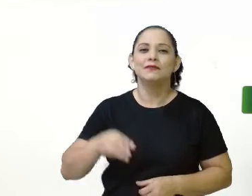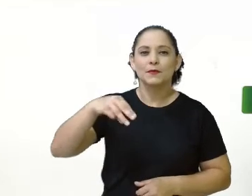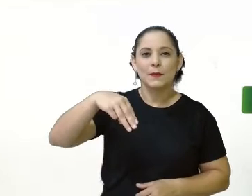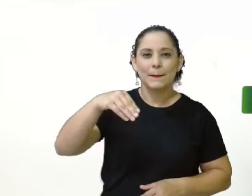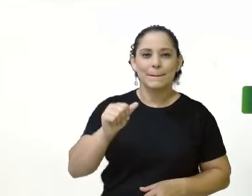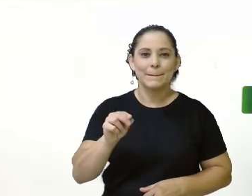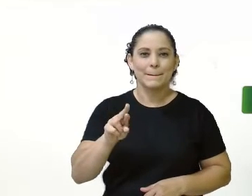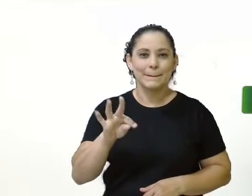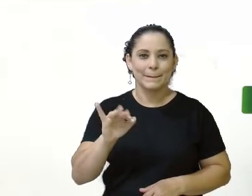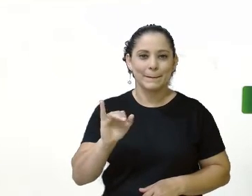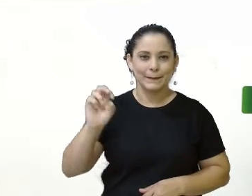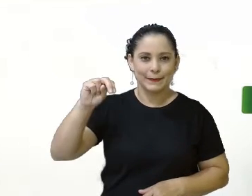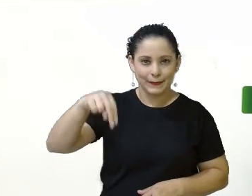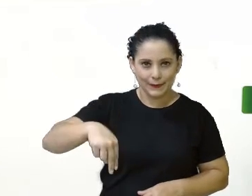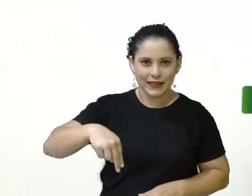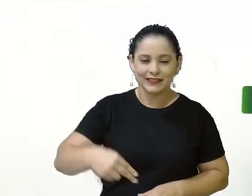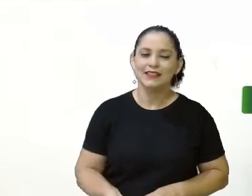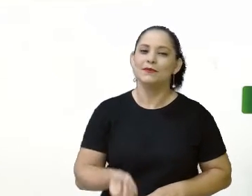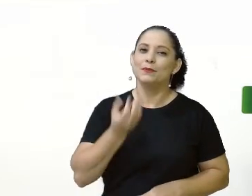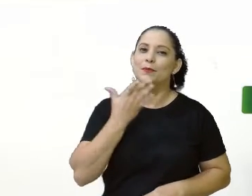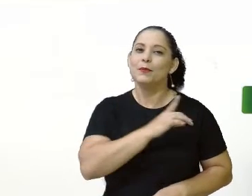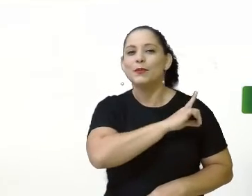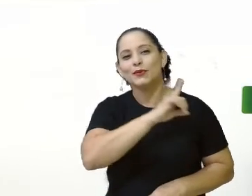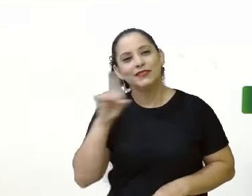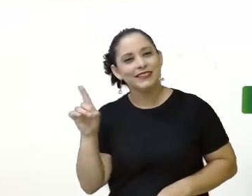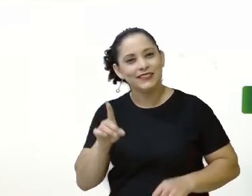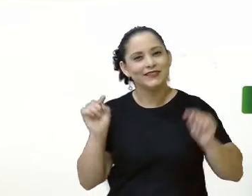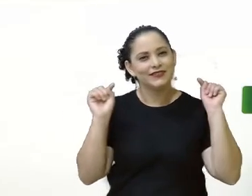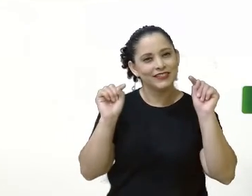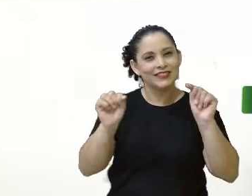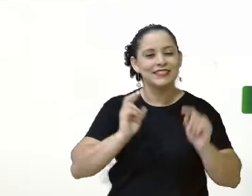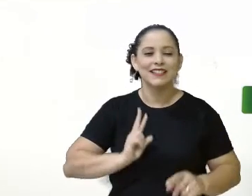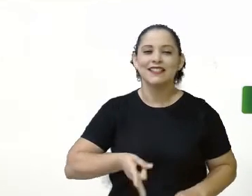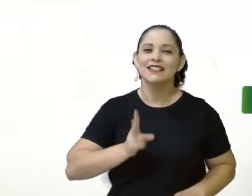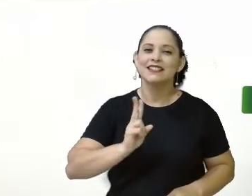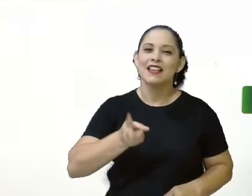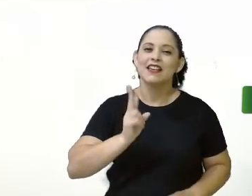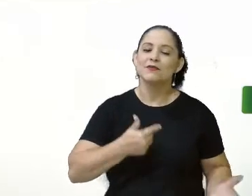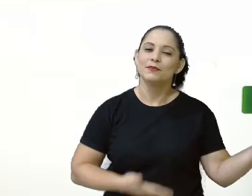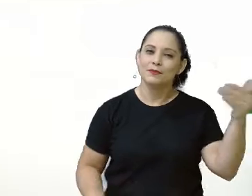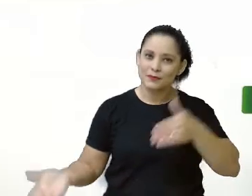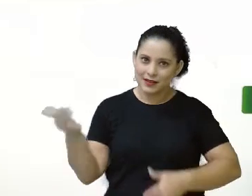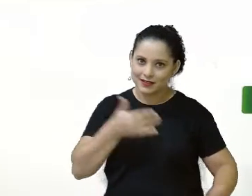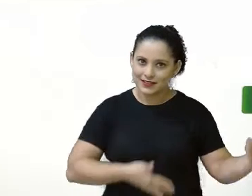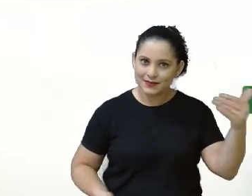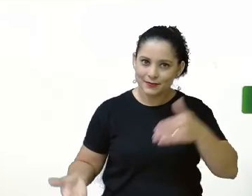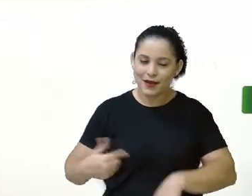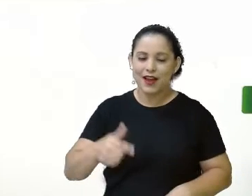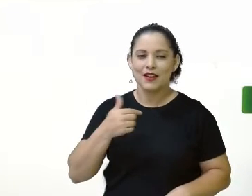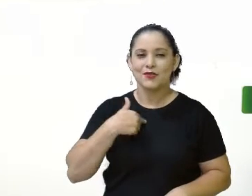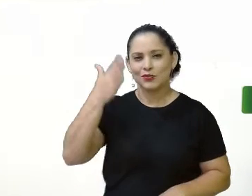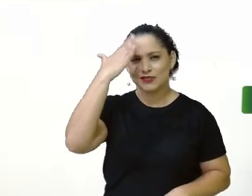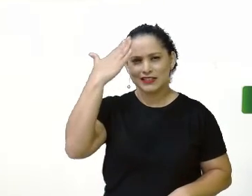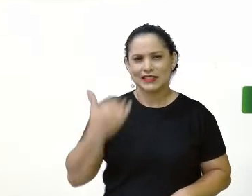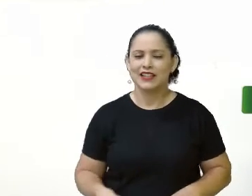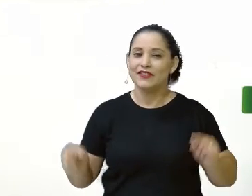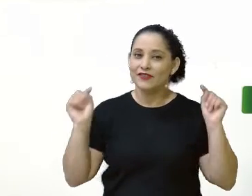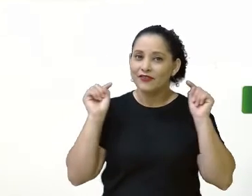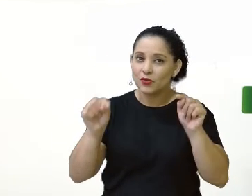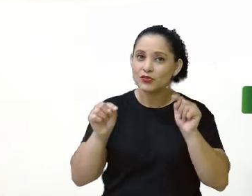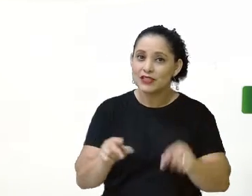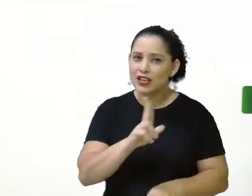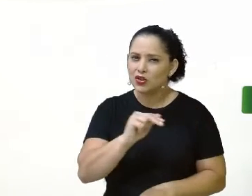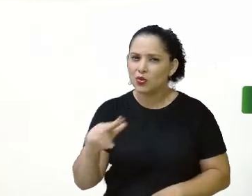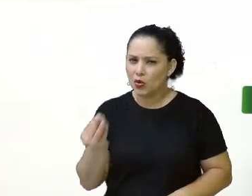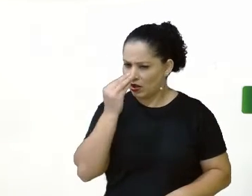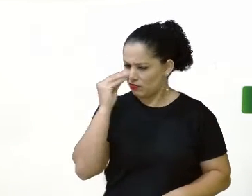Martim, bom dia. Eu sempre espero o seu bom dia, Martim. Eu sempre espero, porque eu sei que você nunca me